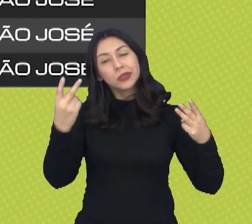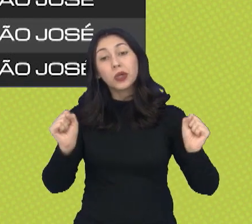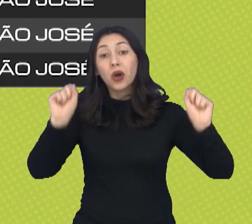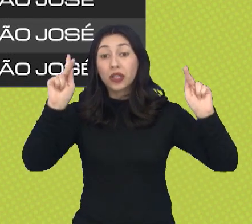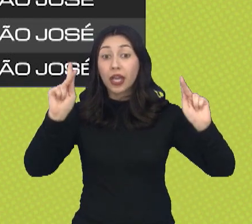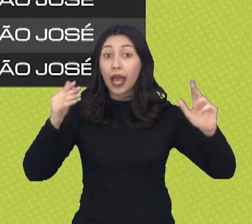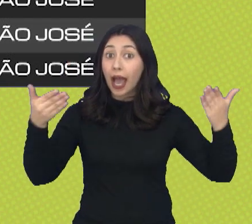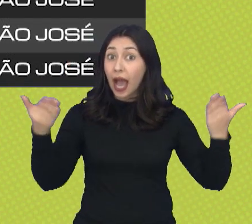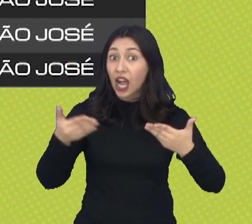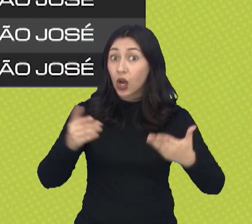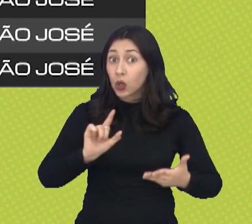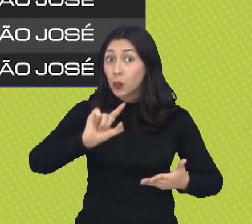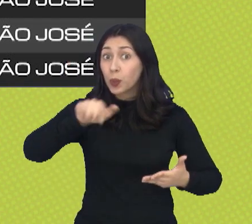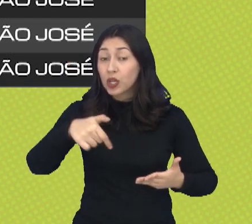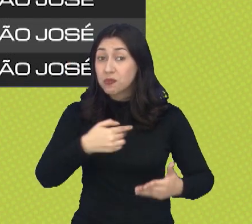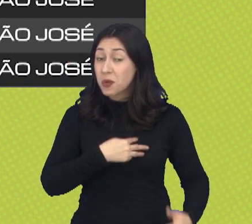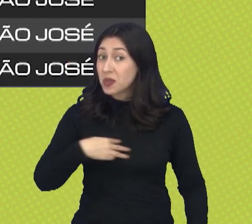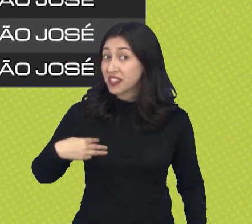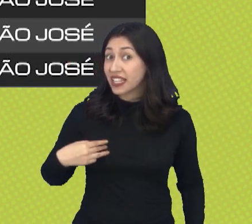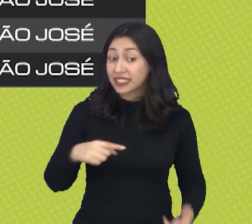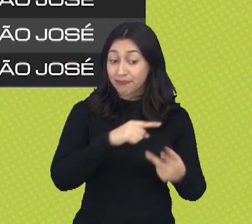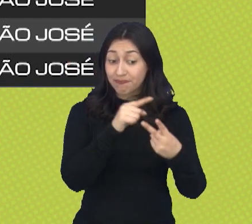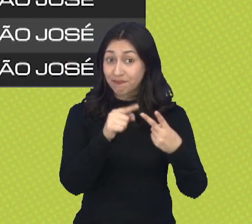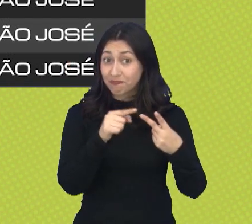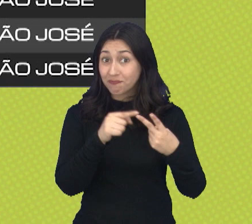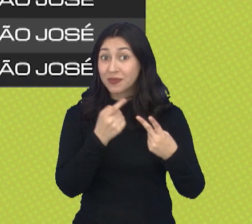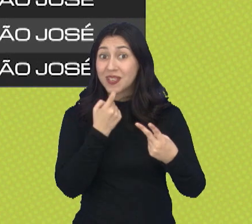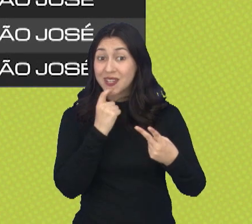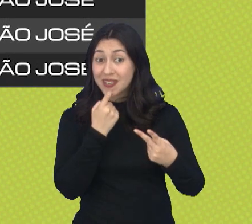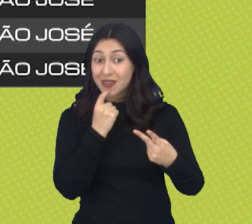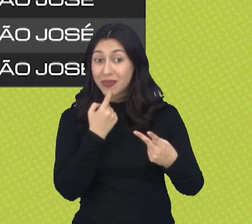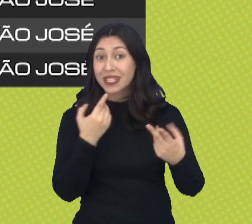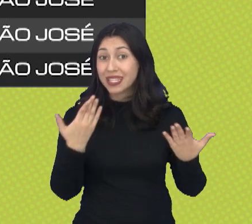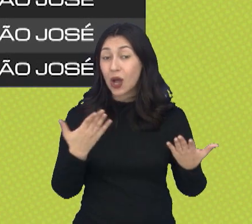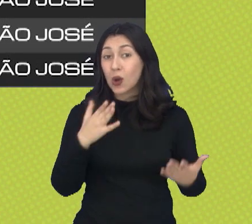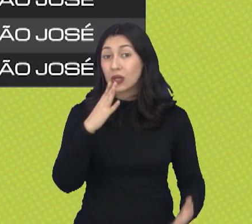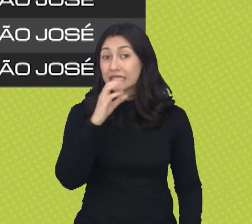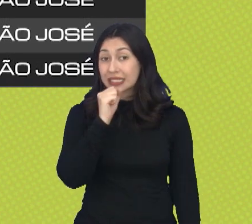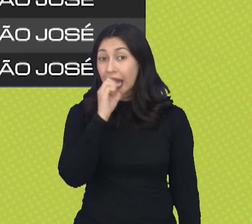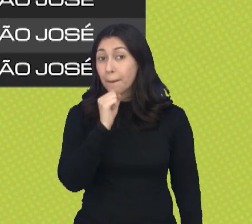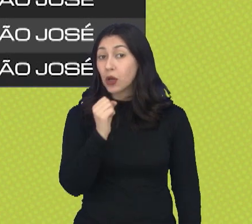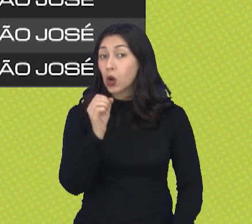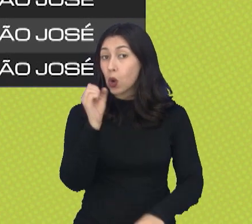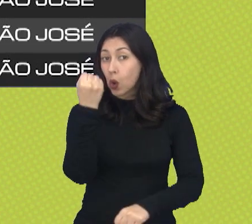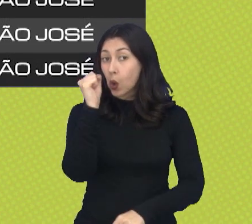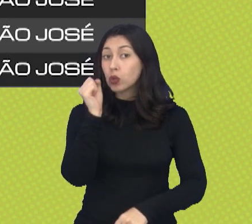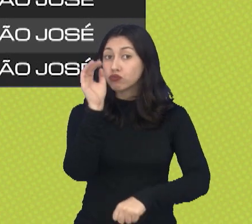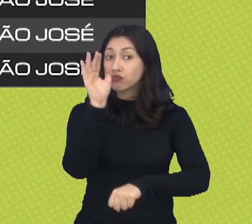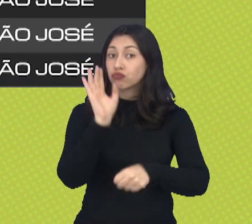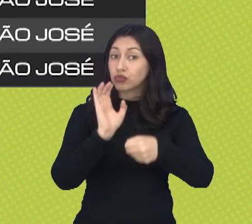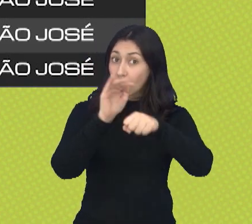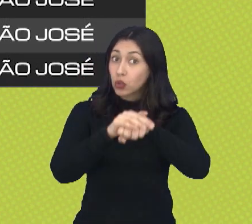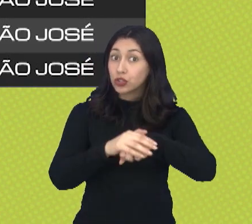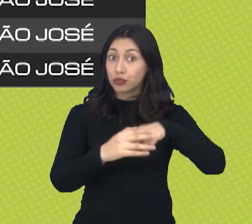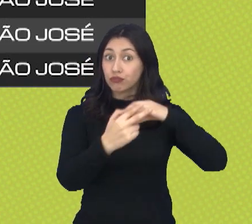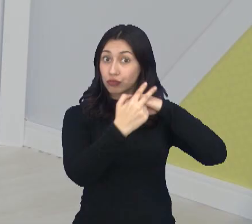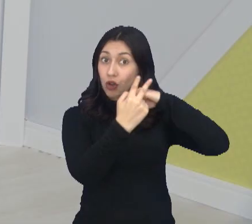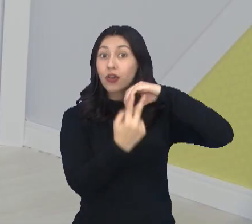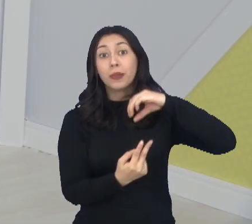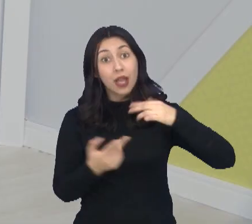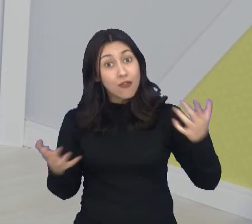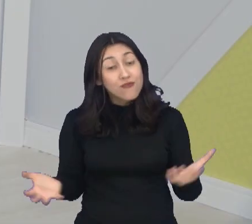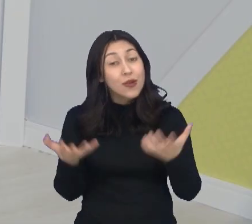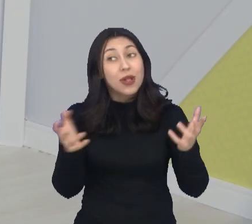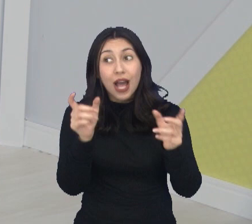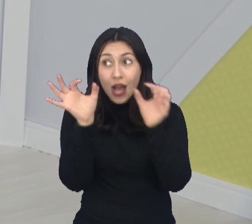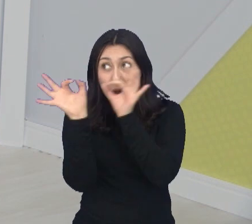2 pedreiras, hein? SESI e Campinas, dia 2 popular, próximo sábado, 20 horas, na Arena Farmaconde, esse jogo, hein? Vamos lá, torcedor, vamos acompanhar.